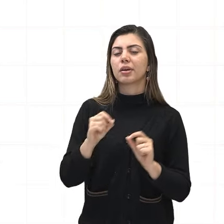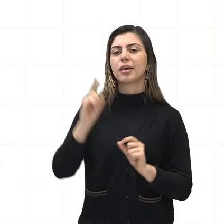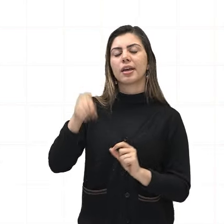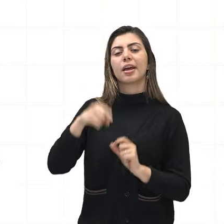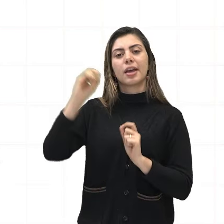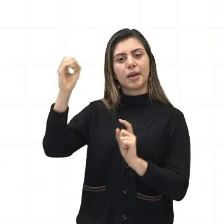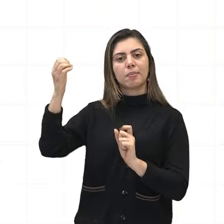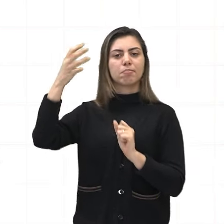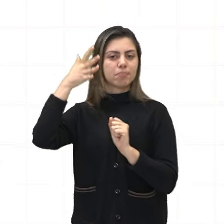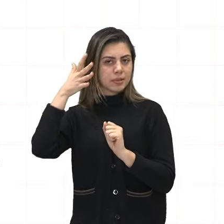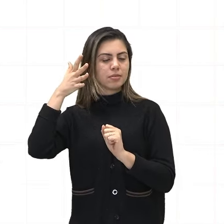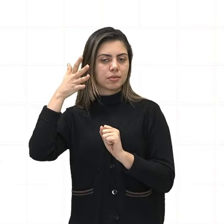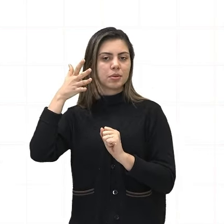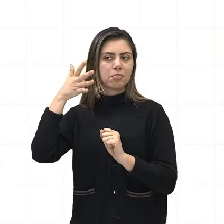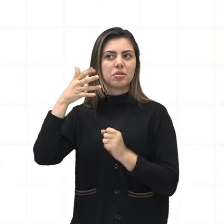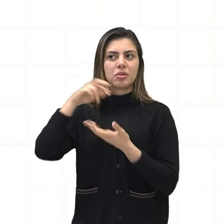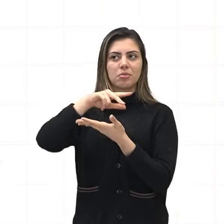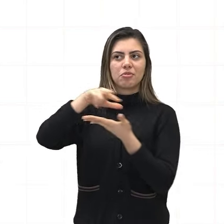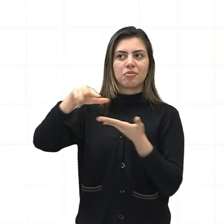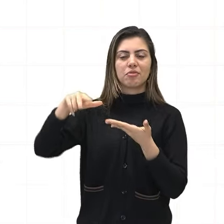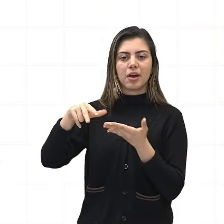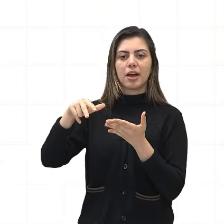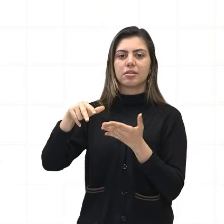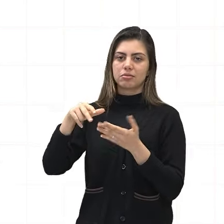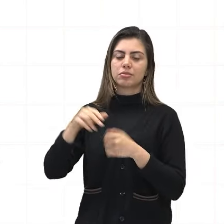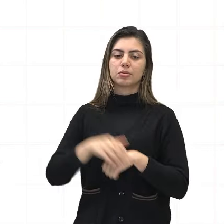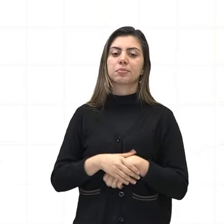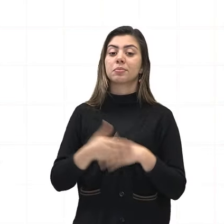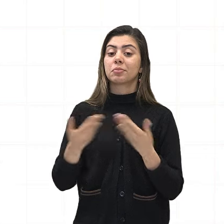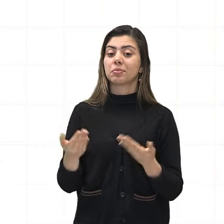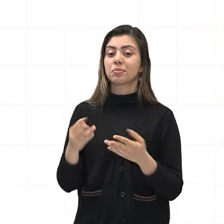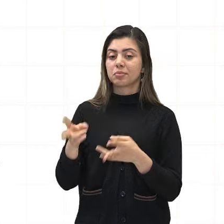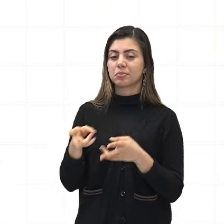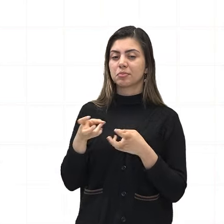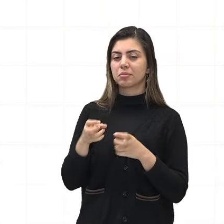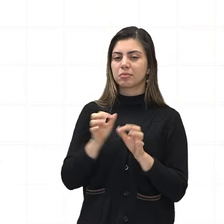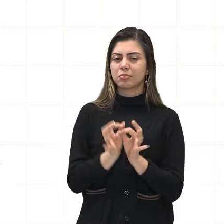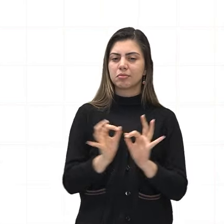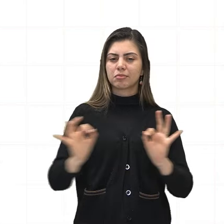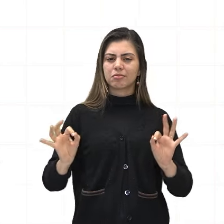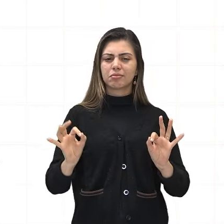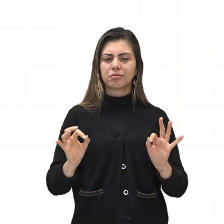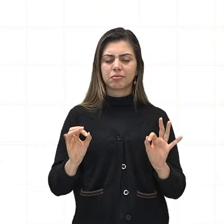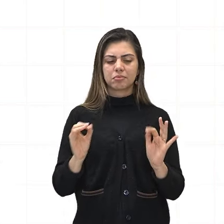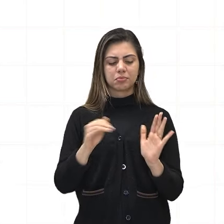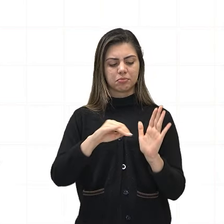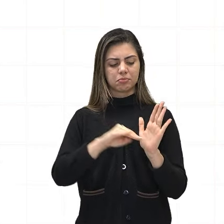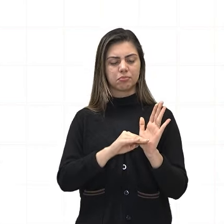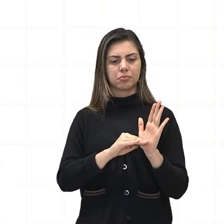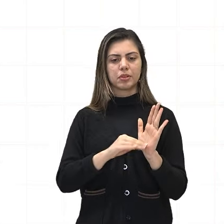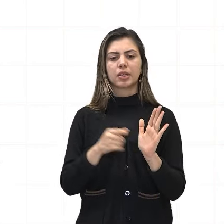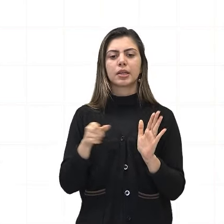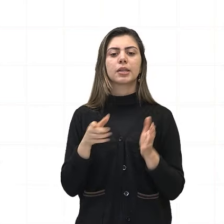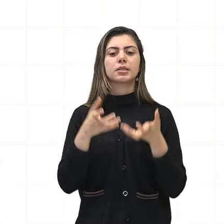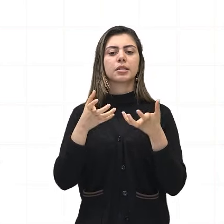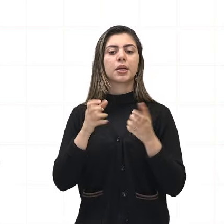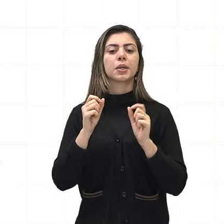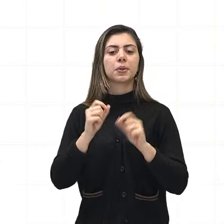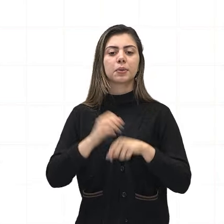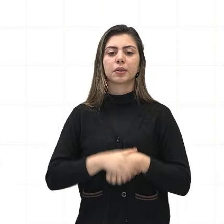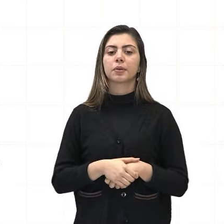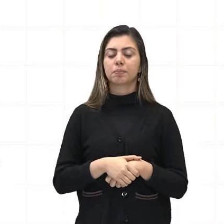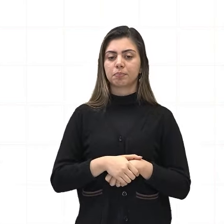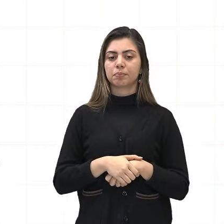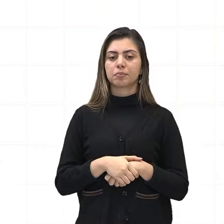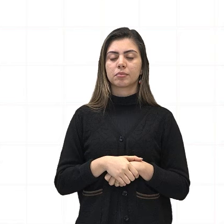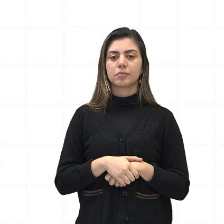pensamento iluminista. Tanto que nós estamos vendo aí na última linha do nosso texto que se queria estabelecer o absolutismo,